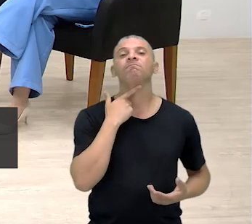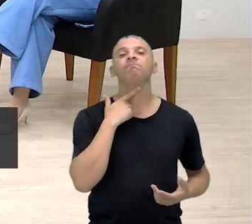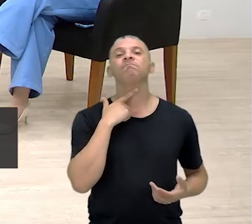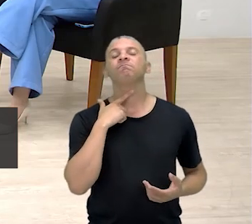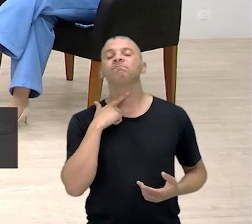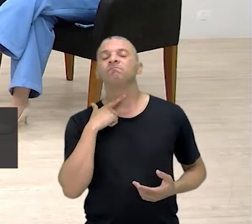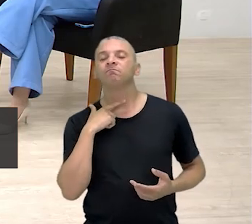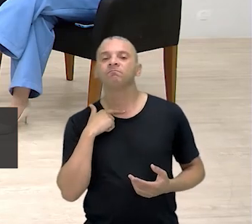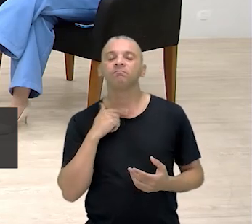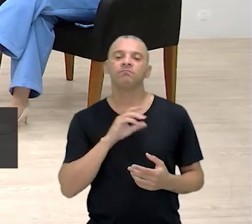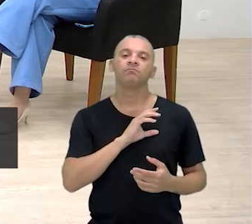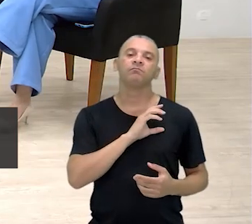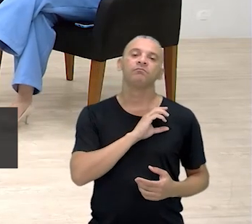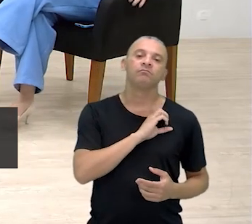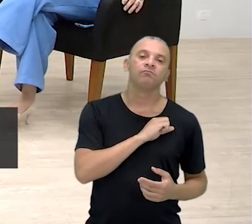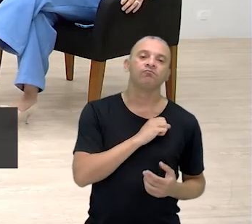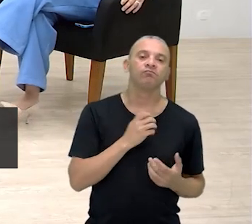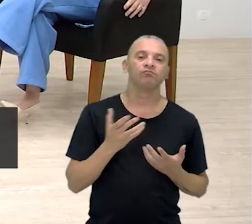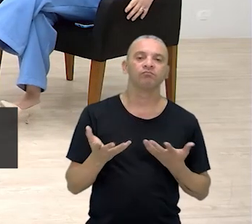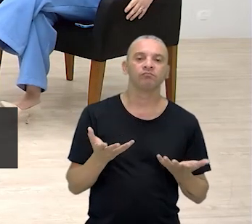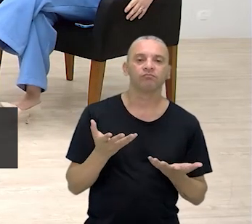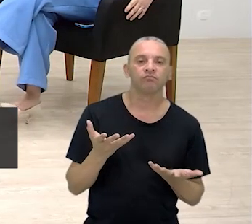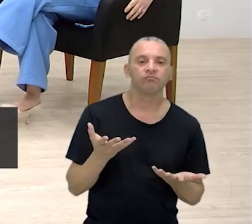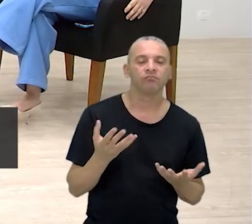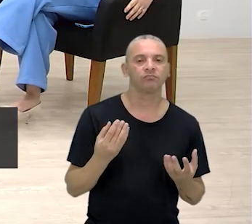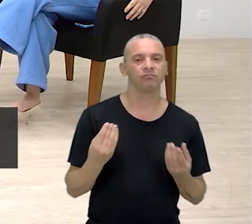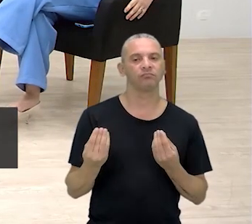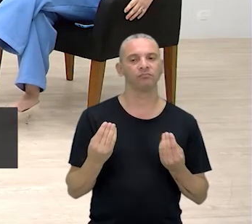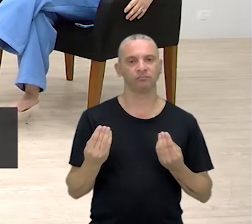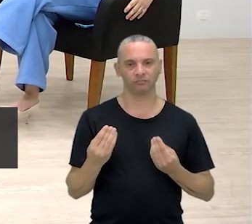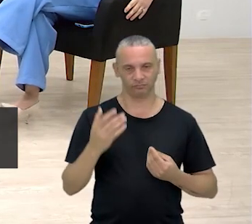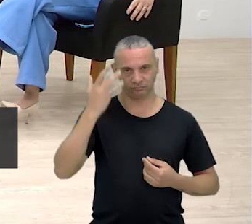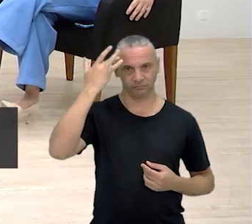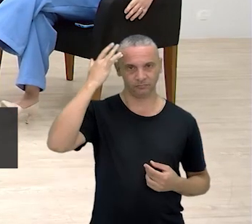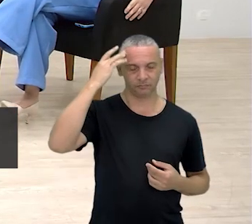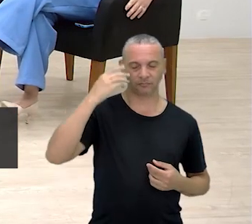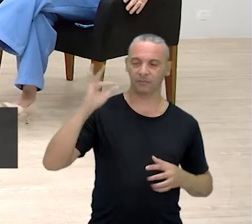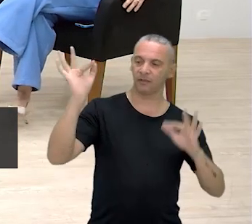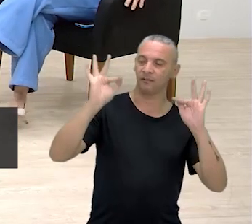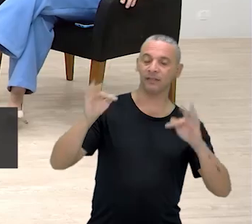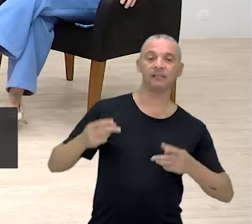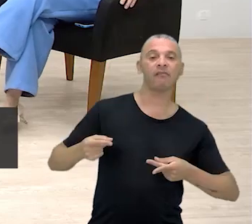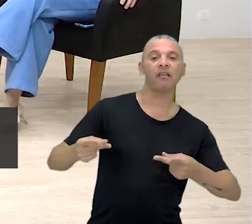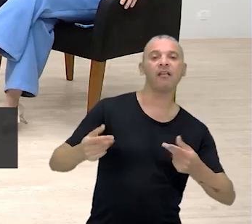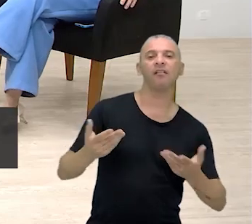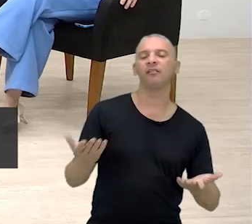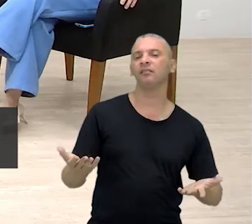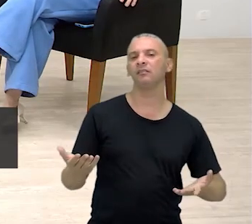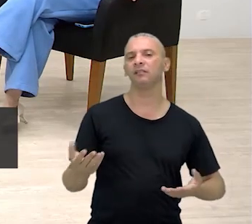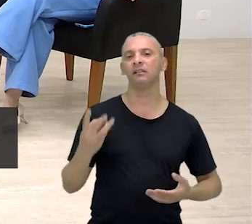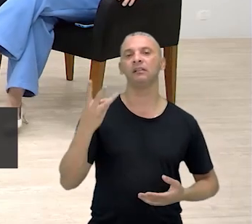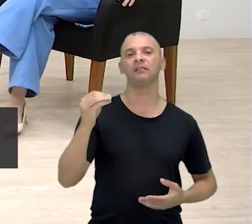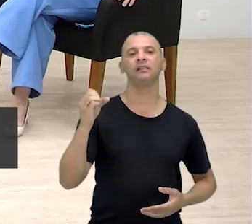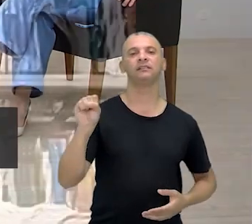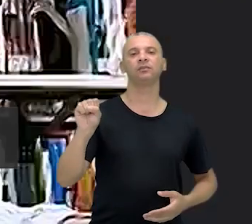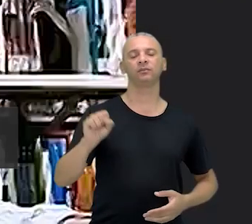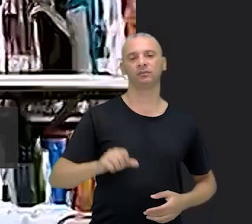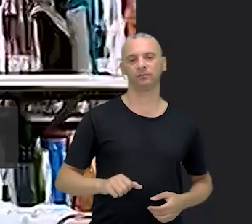baile do amor pro resto da vida? Aquela felicidade eterna. O que você acha? 30